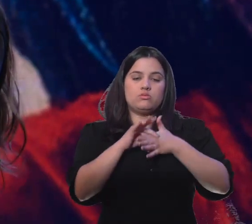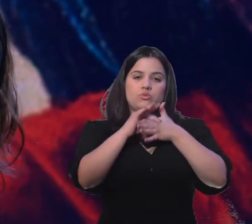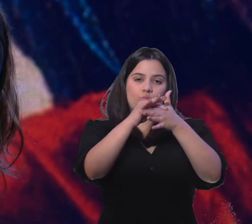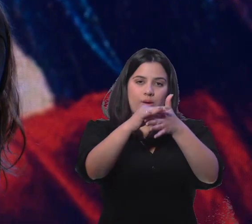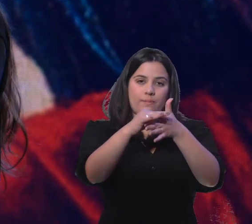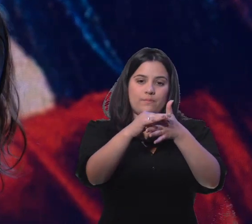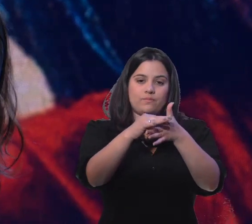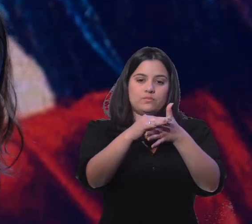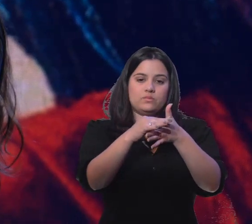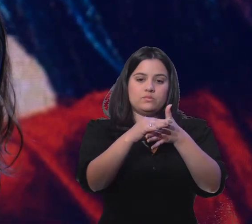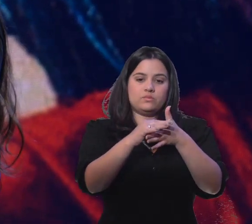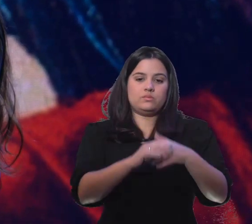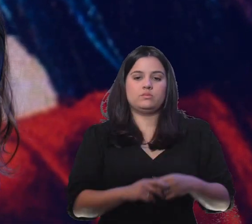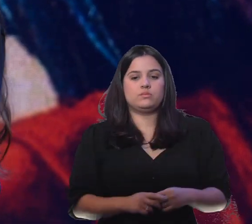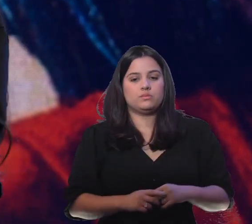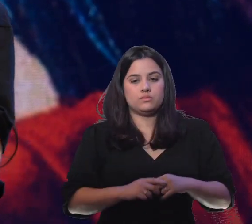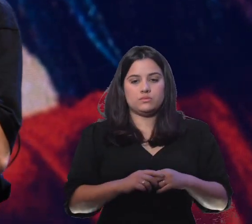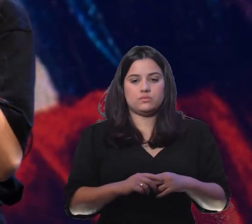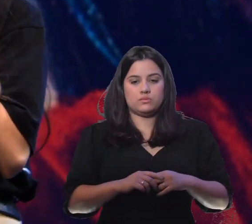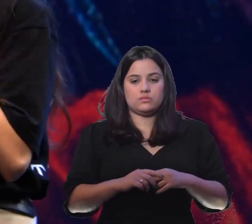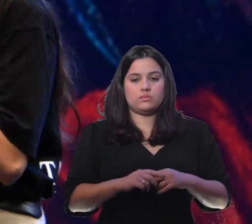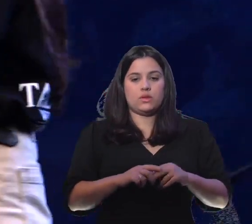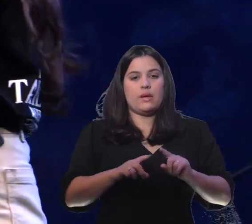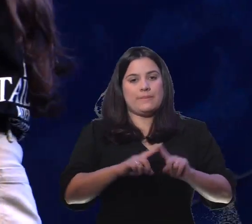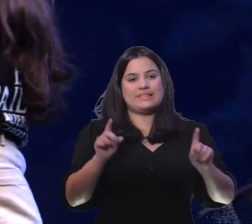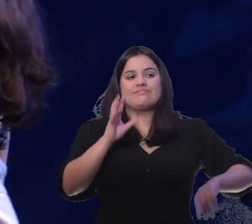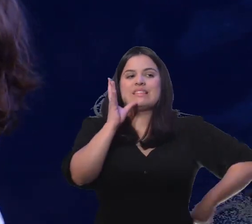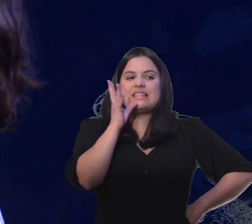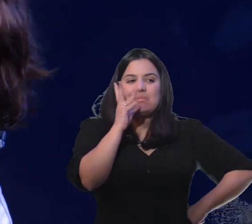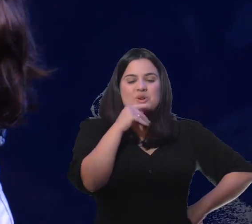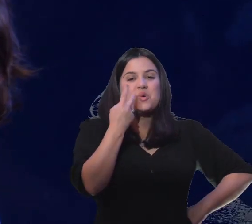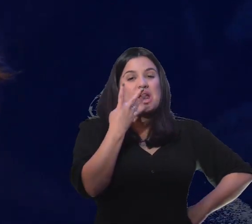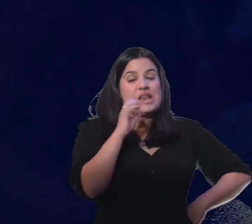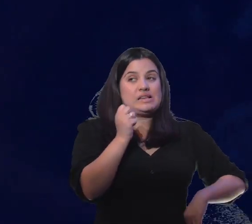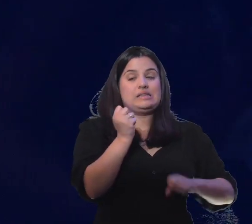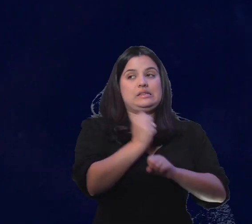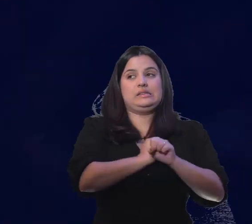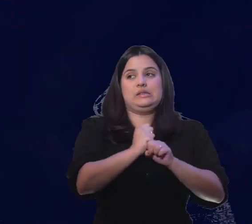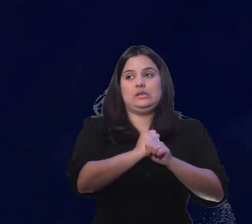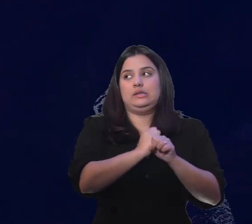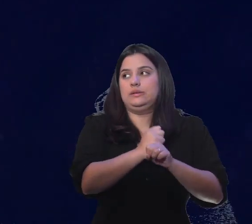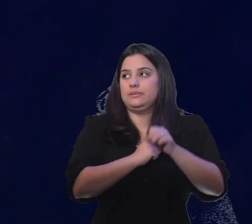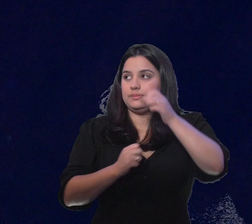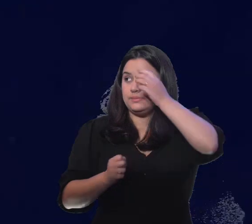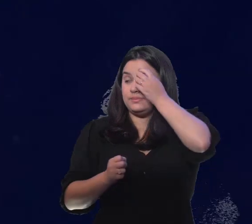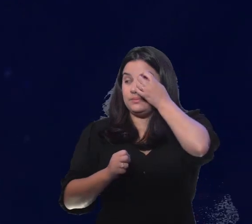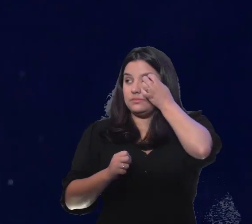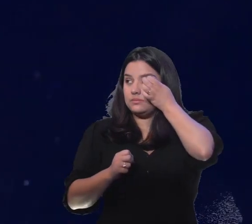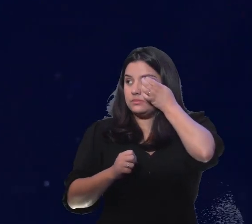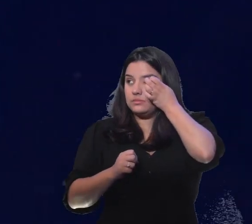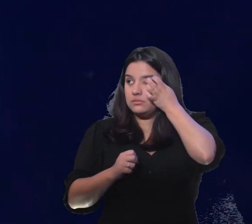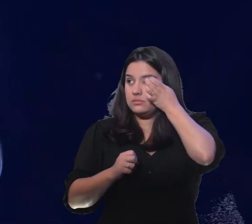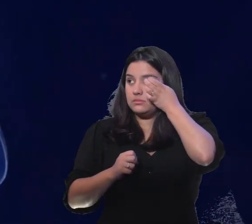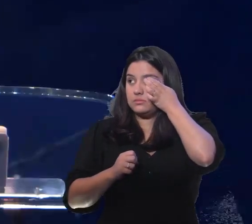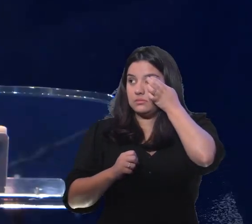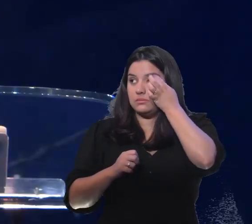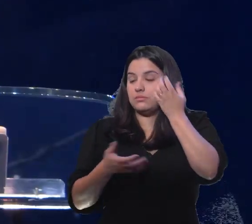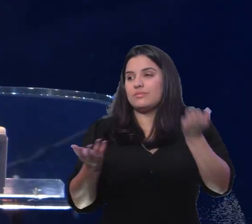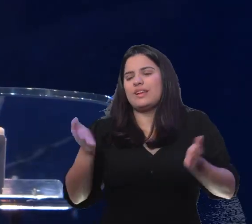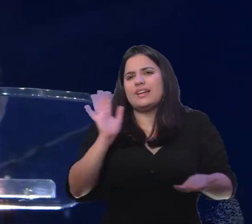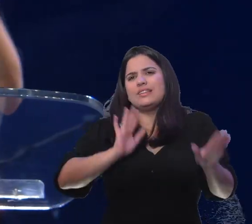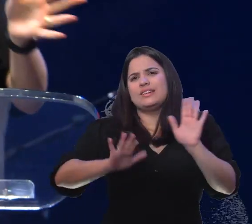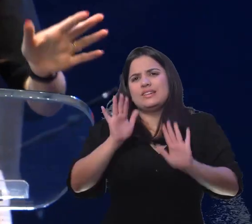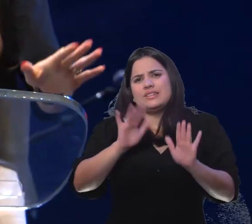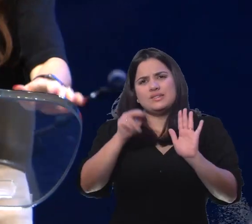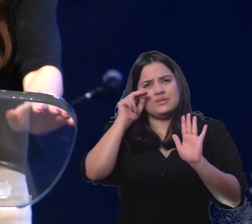Moisés, levar o povo para a Terra Prometida. Mas isso demorou. Então, gente, às vezes a gente olha para essas histórias, né?